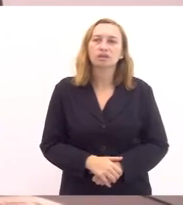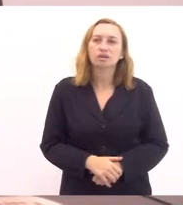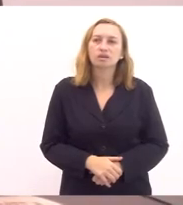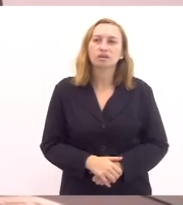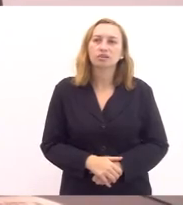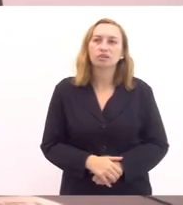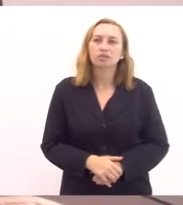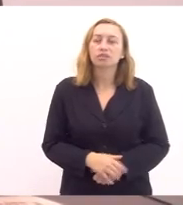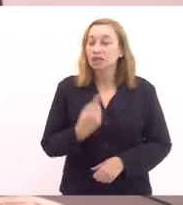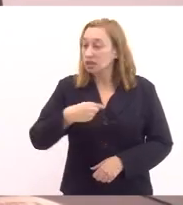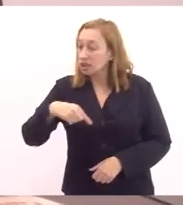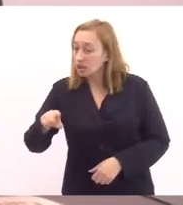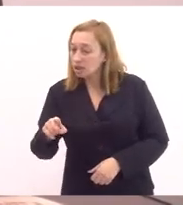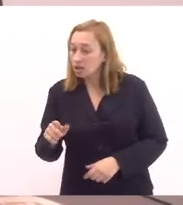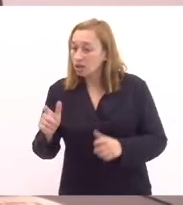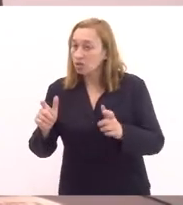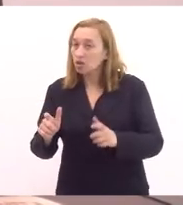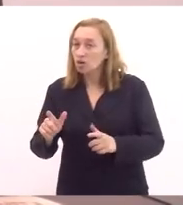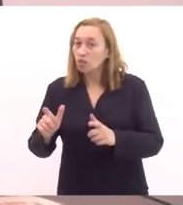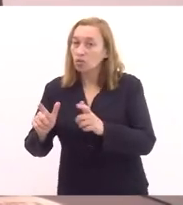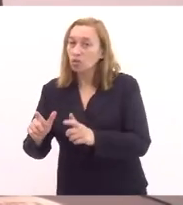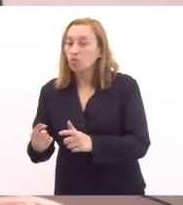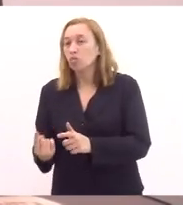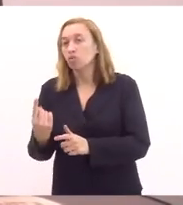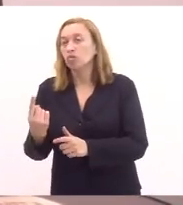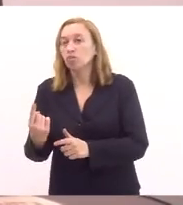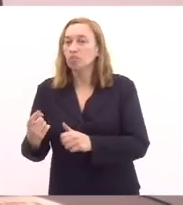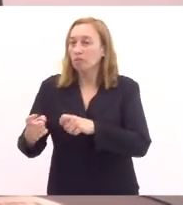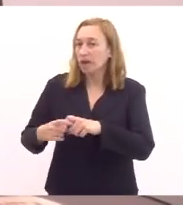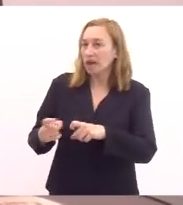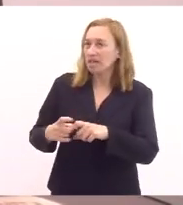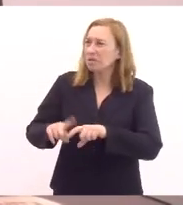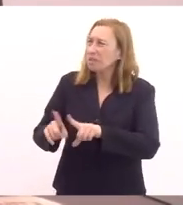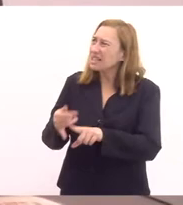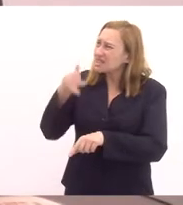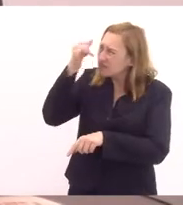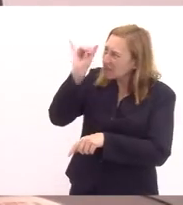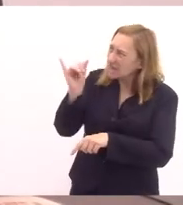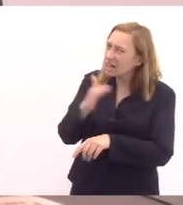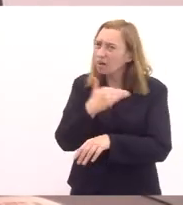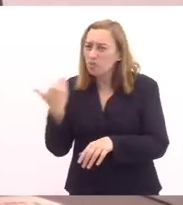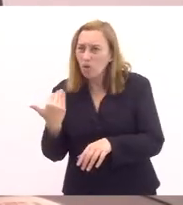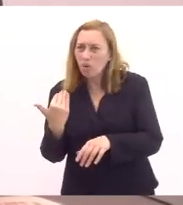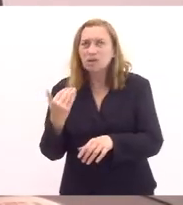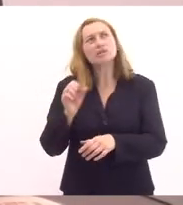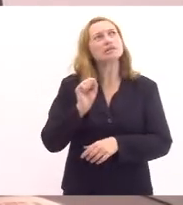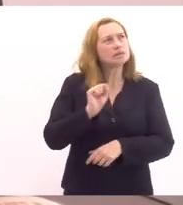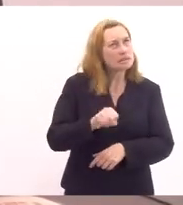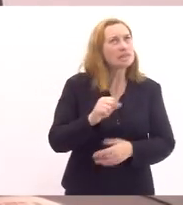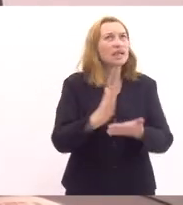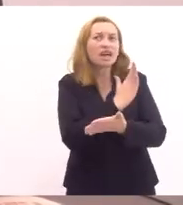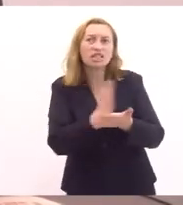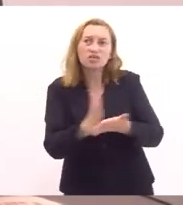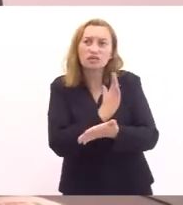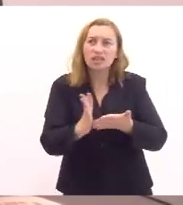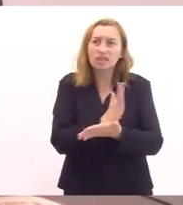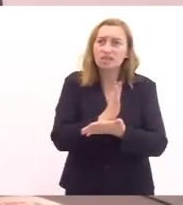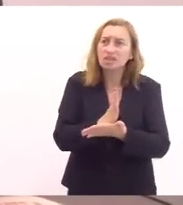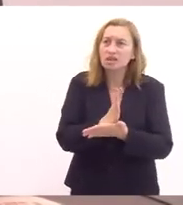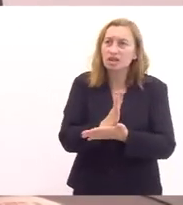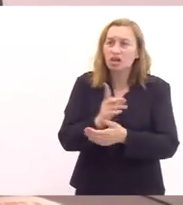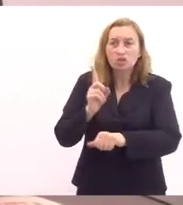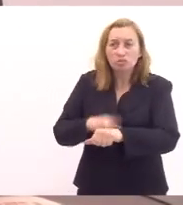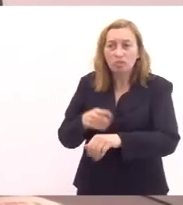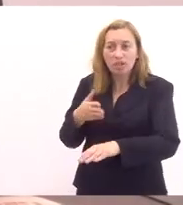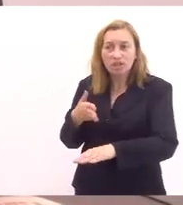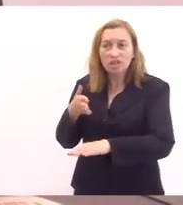comparecido a uma outra a luta mais isso evitaria a morte ali naquele momento sim porque muitas vezes é ali que você vai